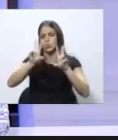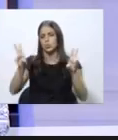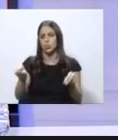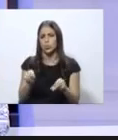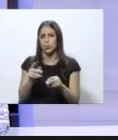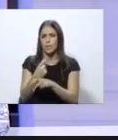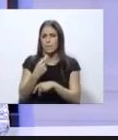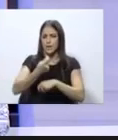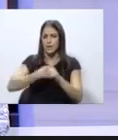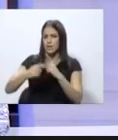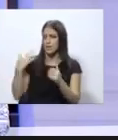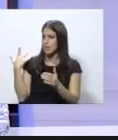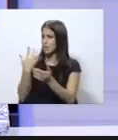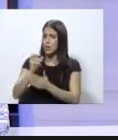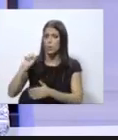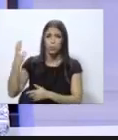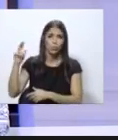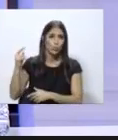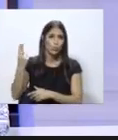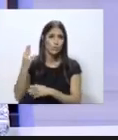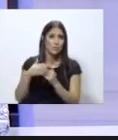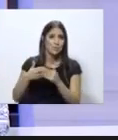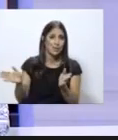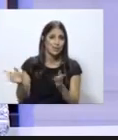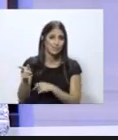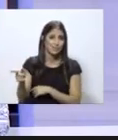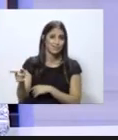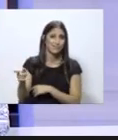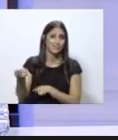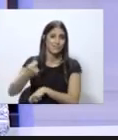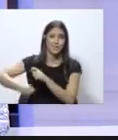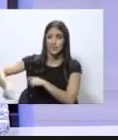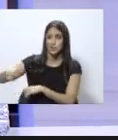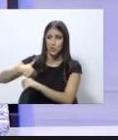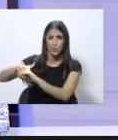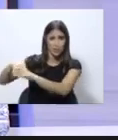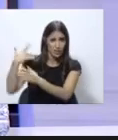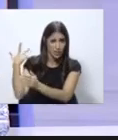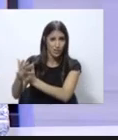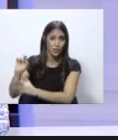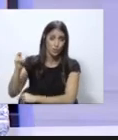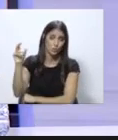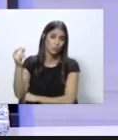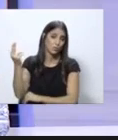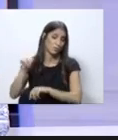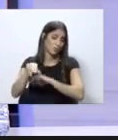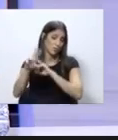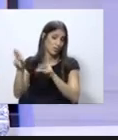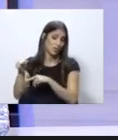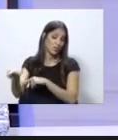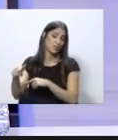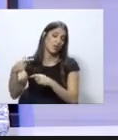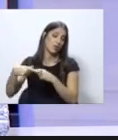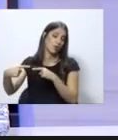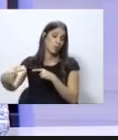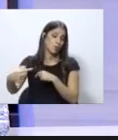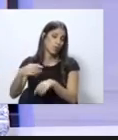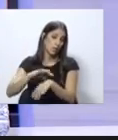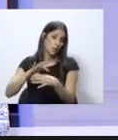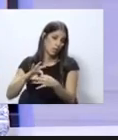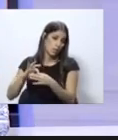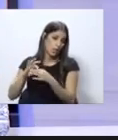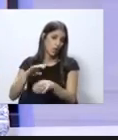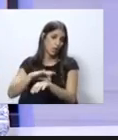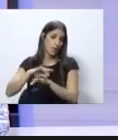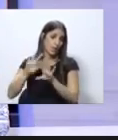outubro e isso é consequência também da pandemia. Mais do que